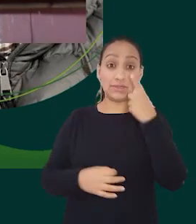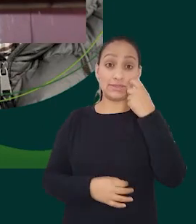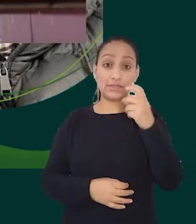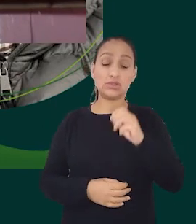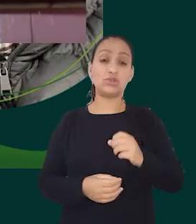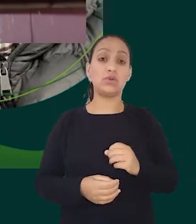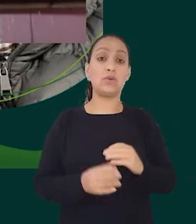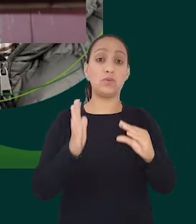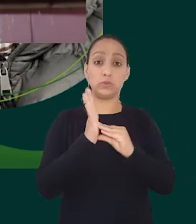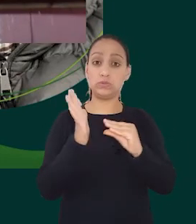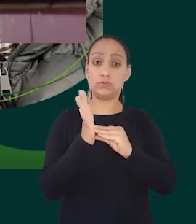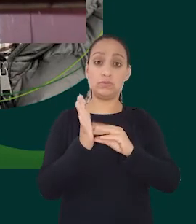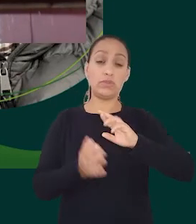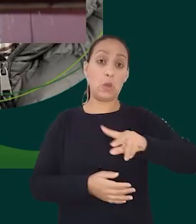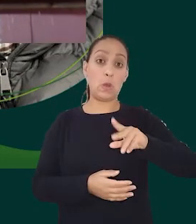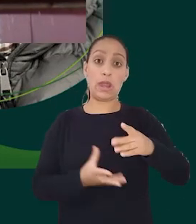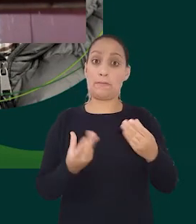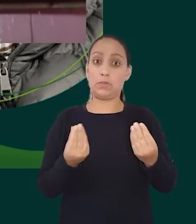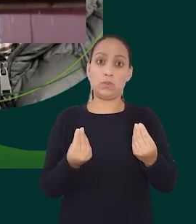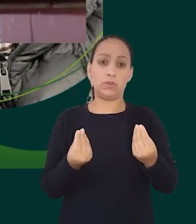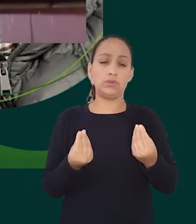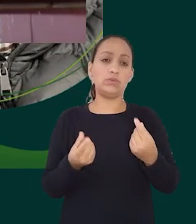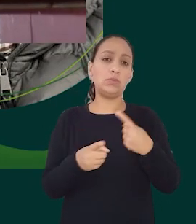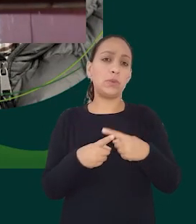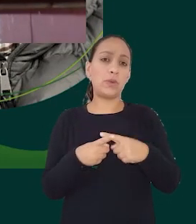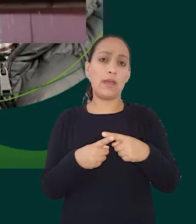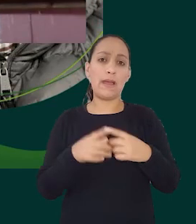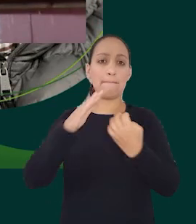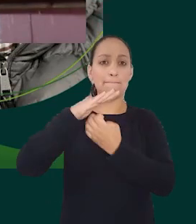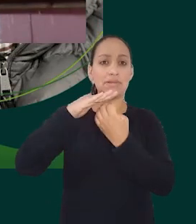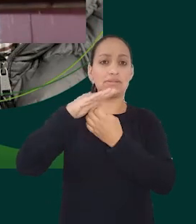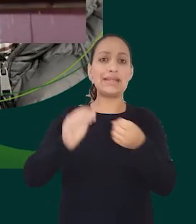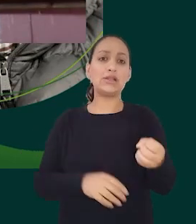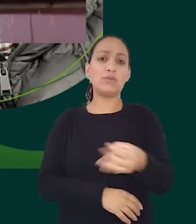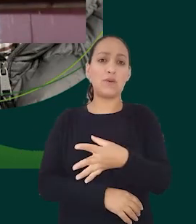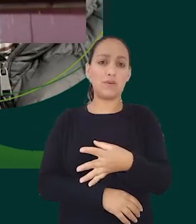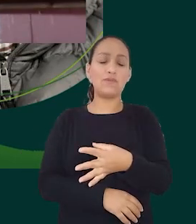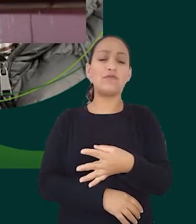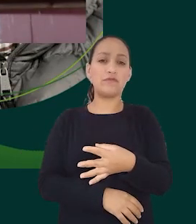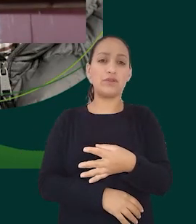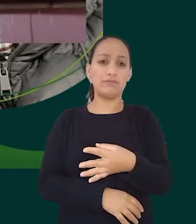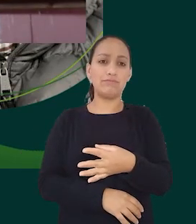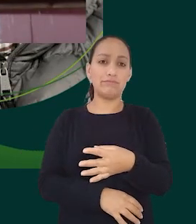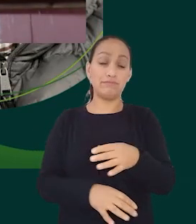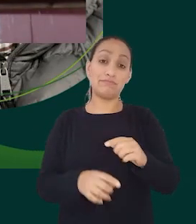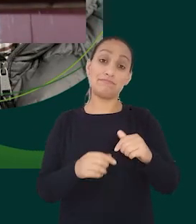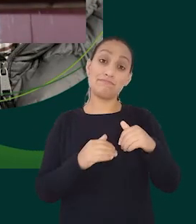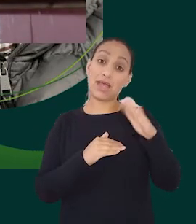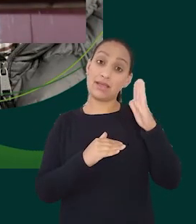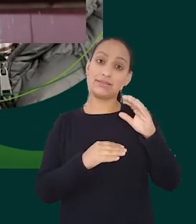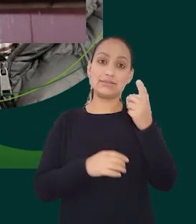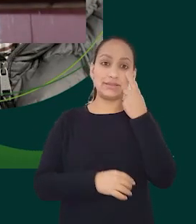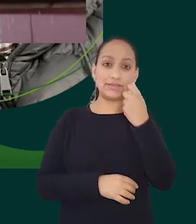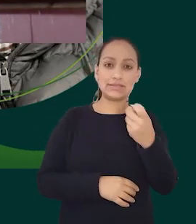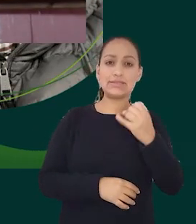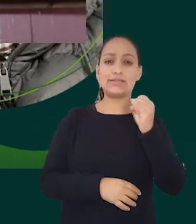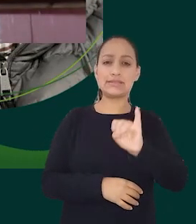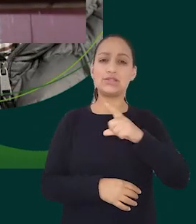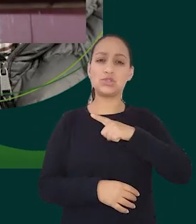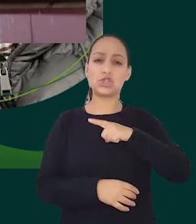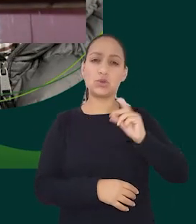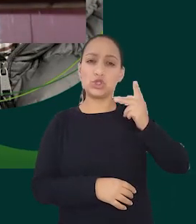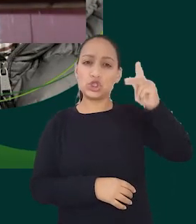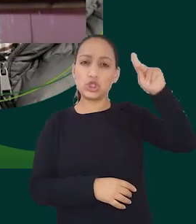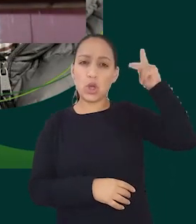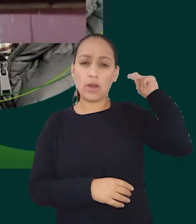grande, tá, porque a empresa é relativamente nova, então a gente seria muito mais interessante termos um histórico de dados muito